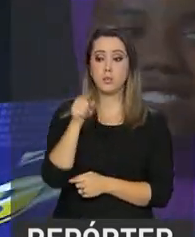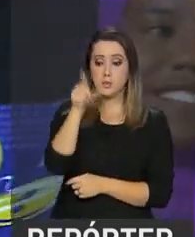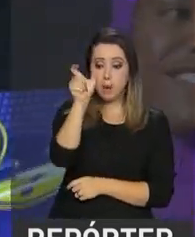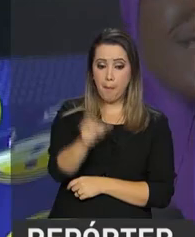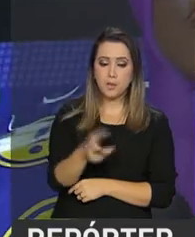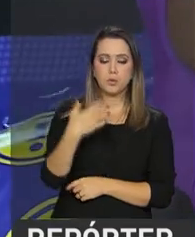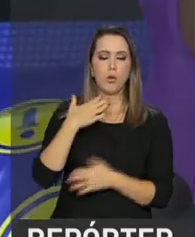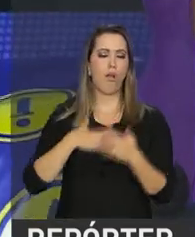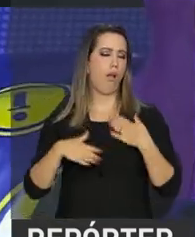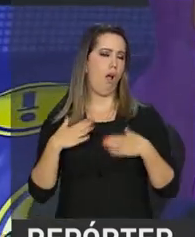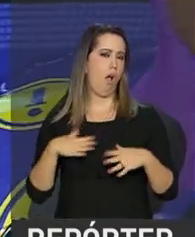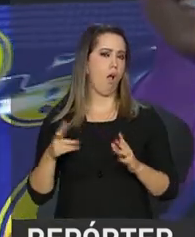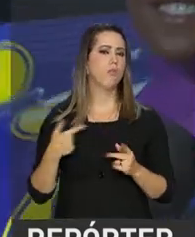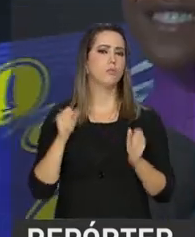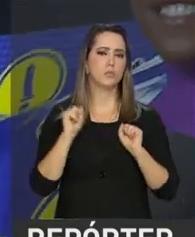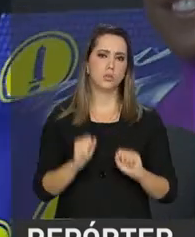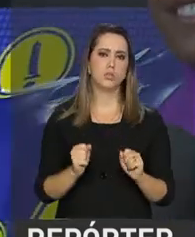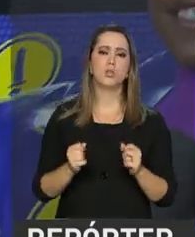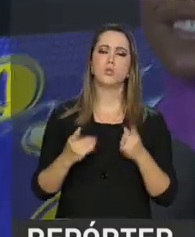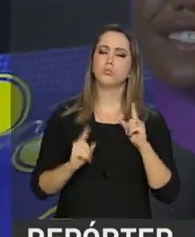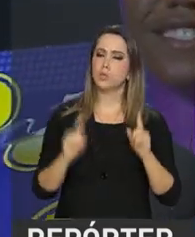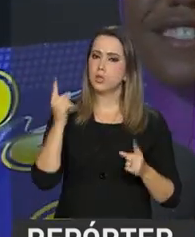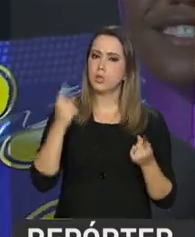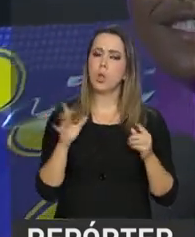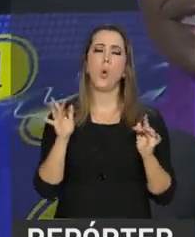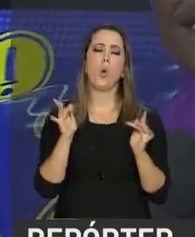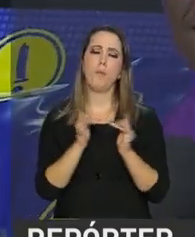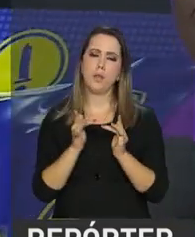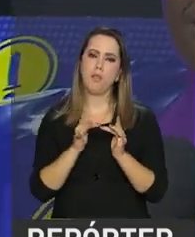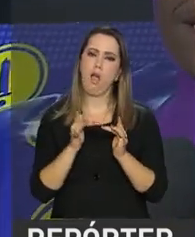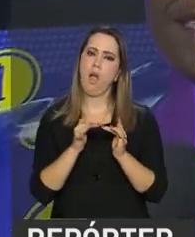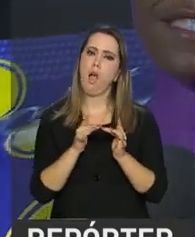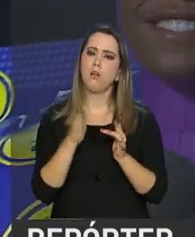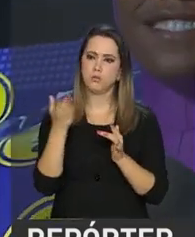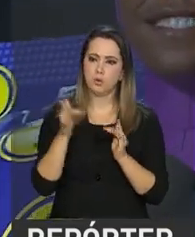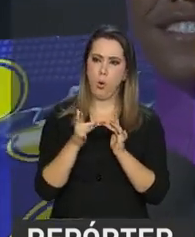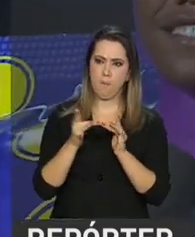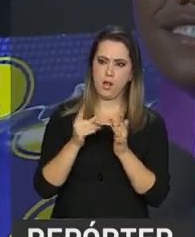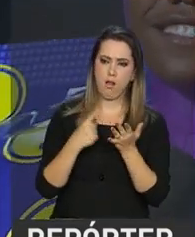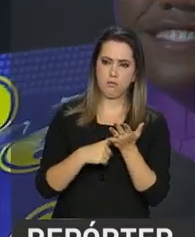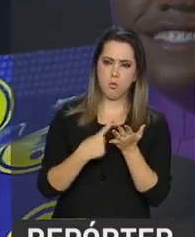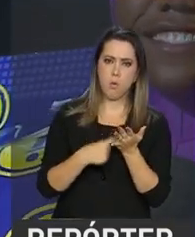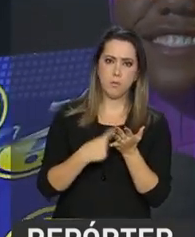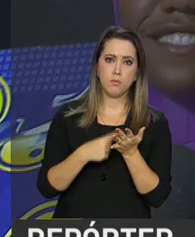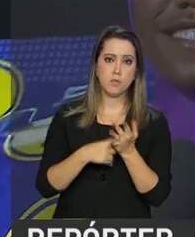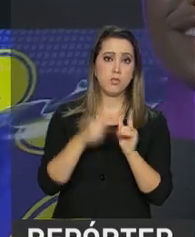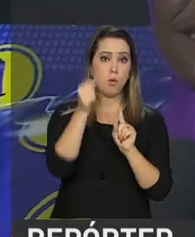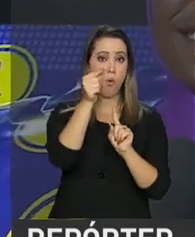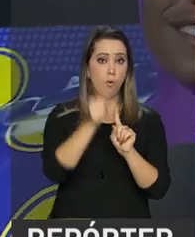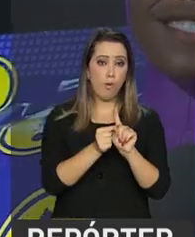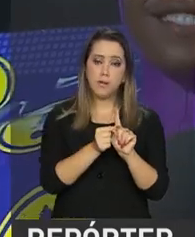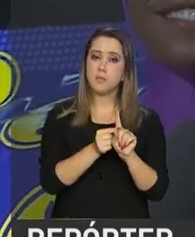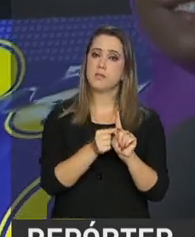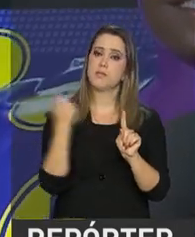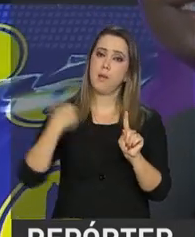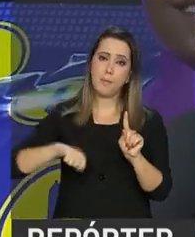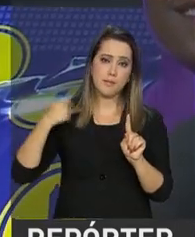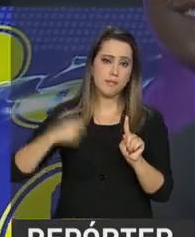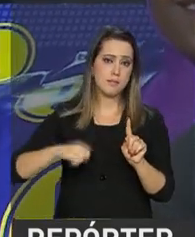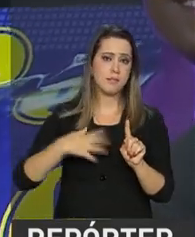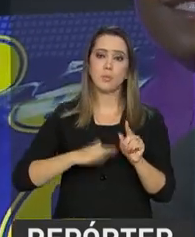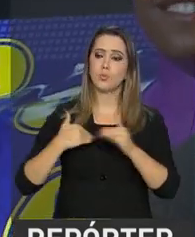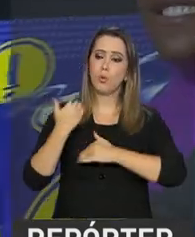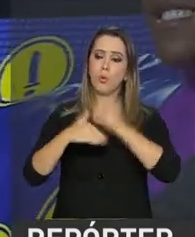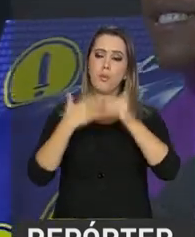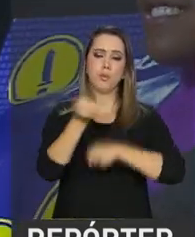esteja tranquilo e, dentro do lema da campanha, está combinado, combine com o seu parceiro a prevenção para que nós não